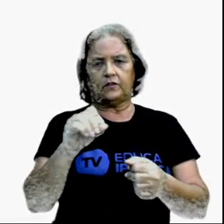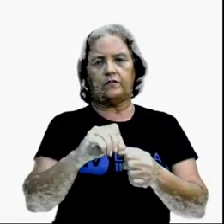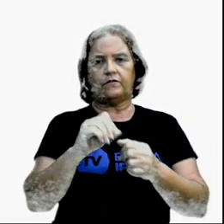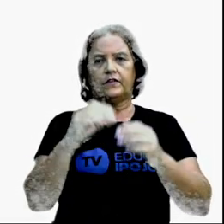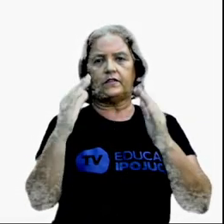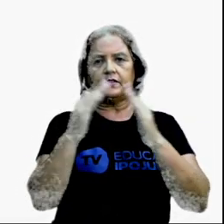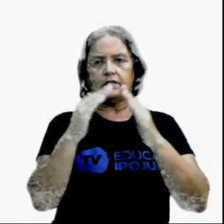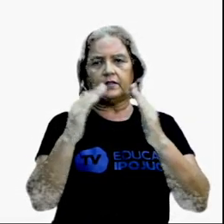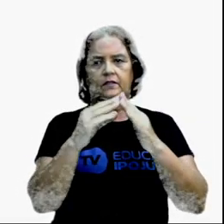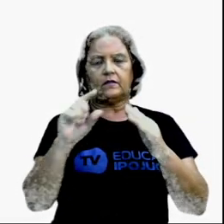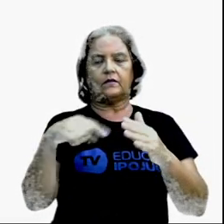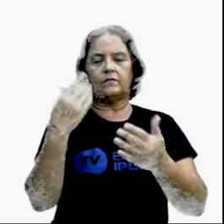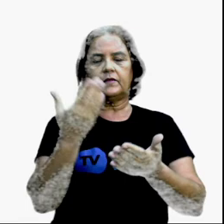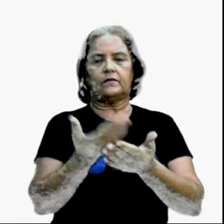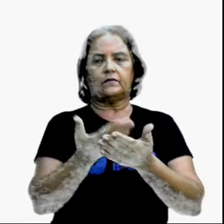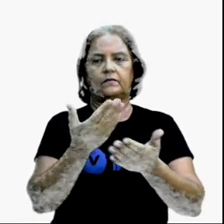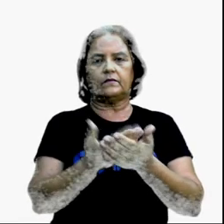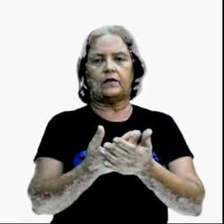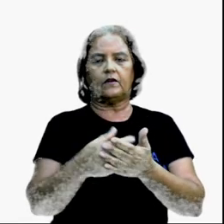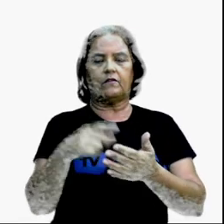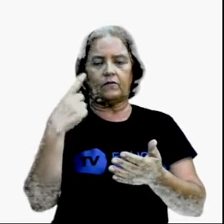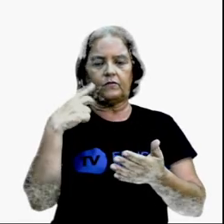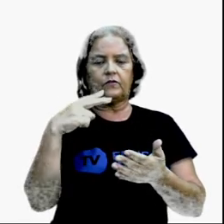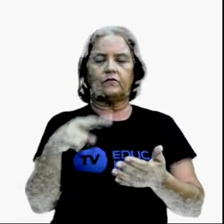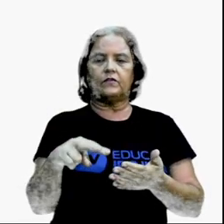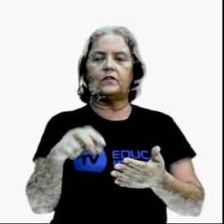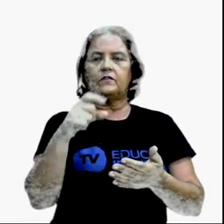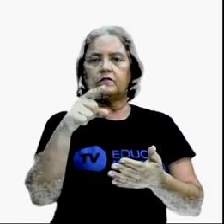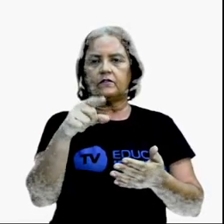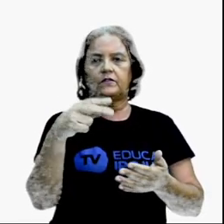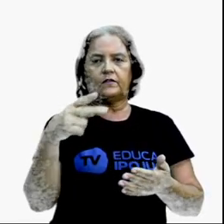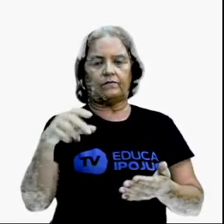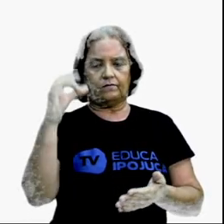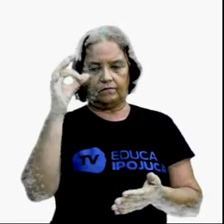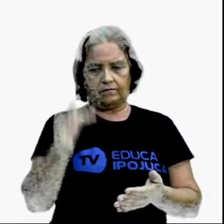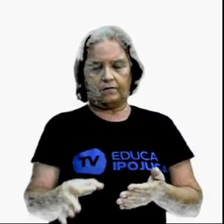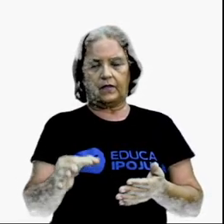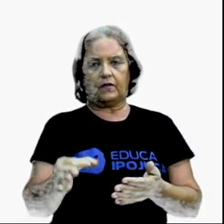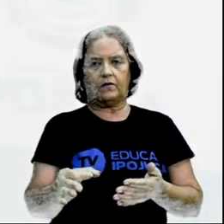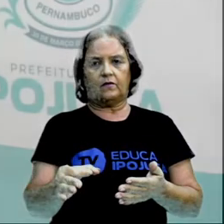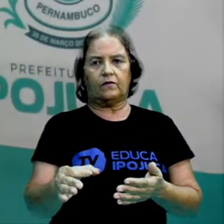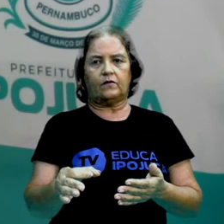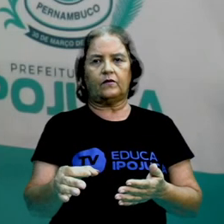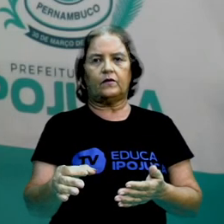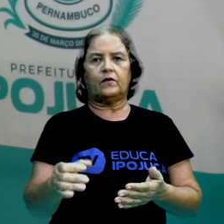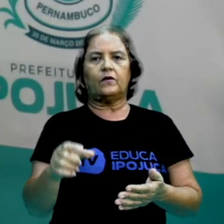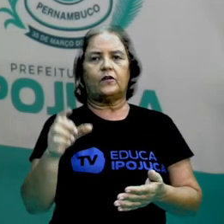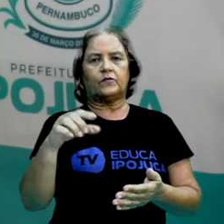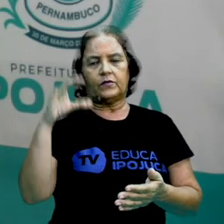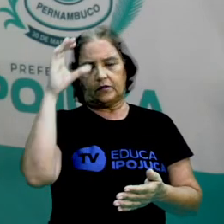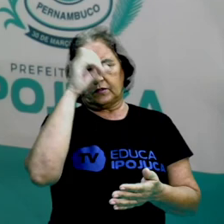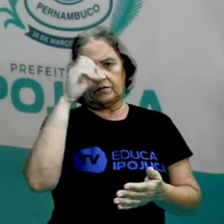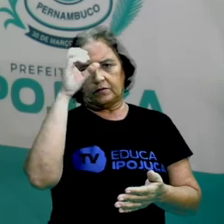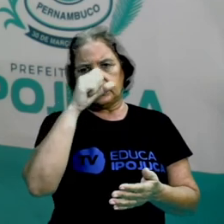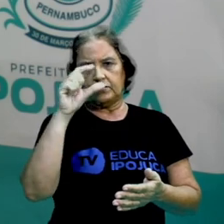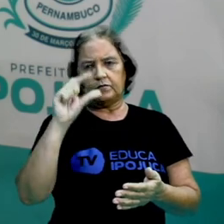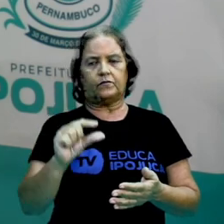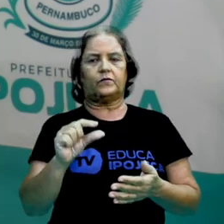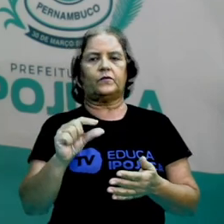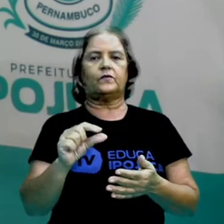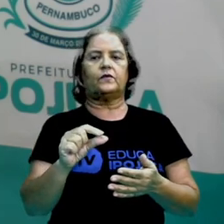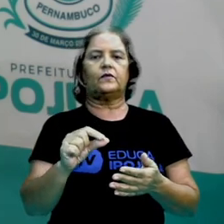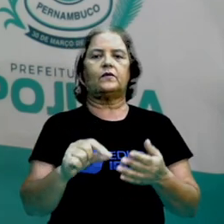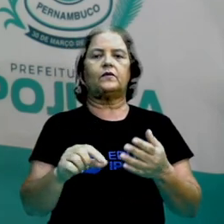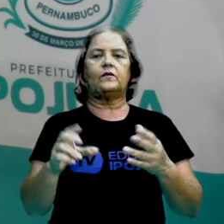porque na próxima aula nós vamos verificar se você acertou. Espero que você tenha aprendido um pouco desse